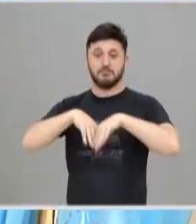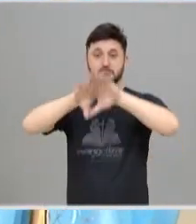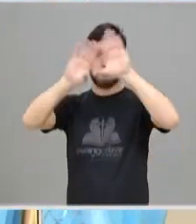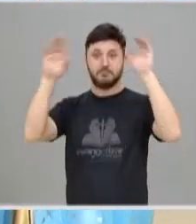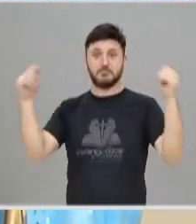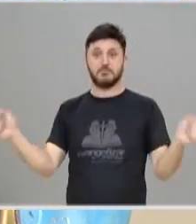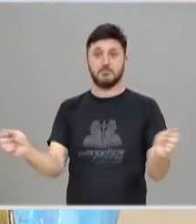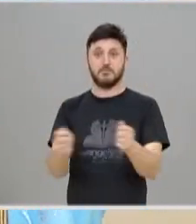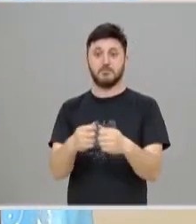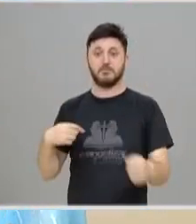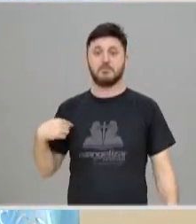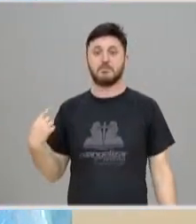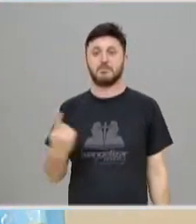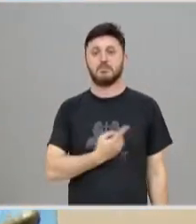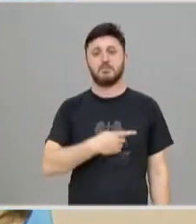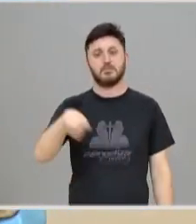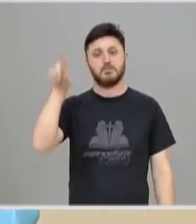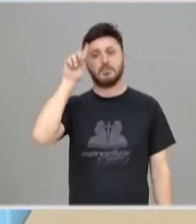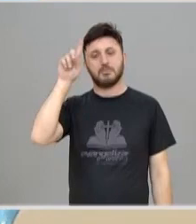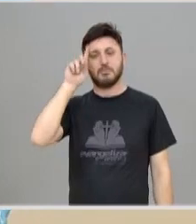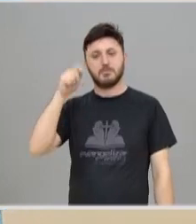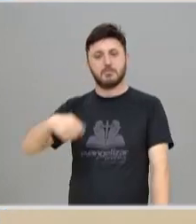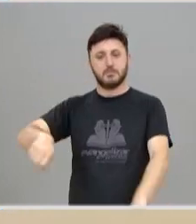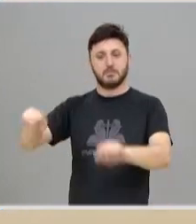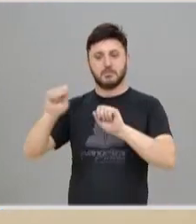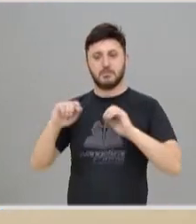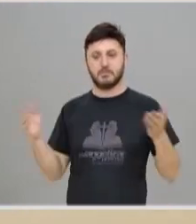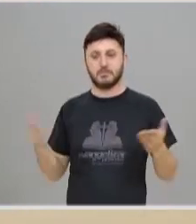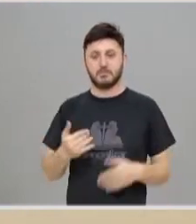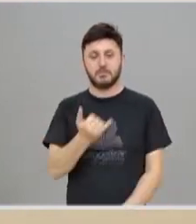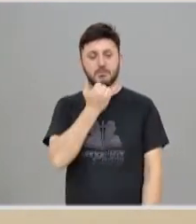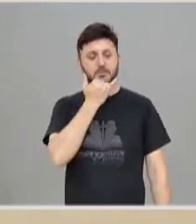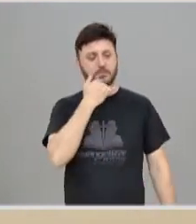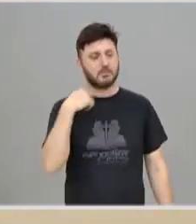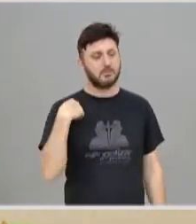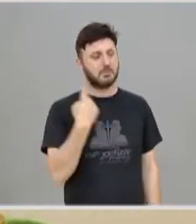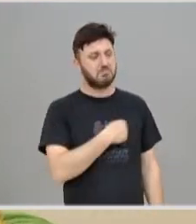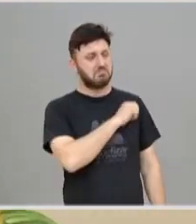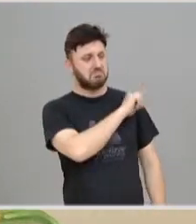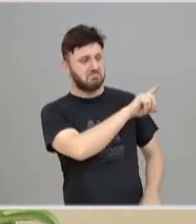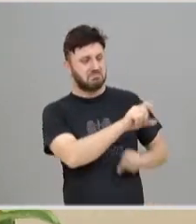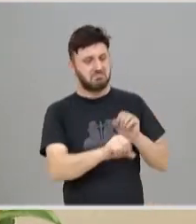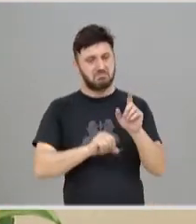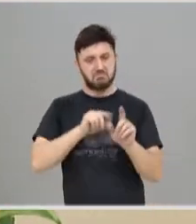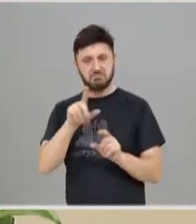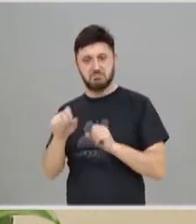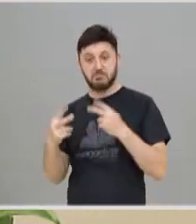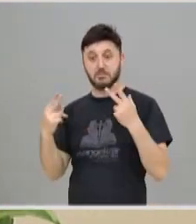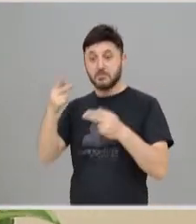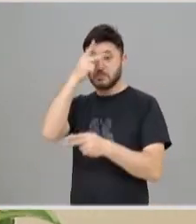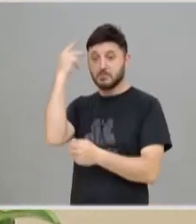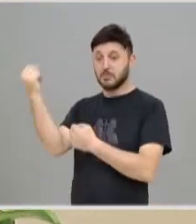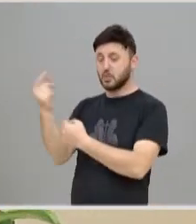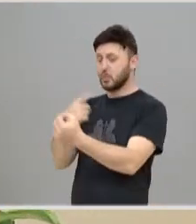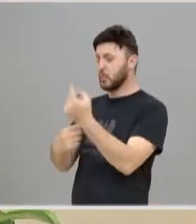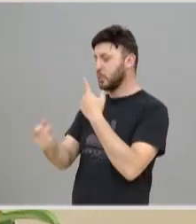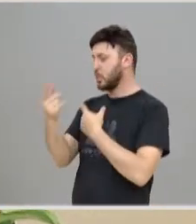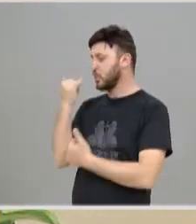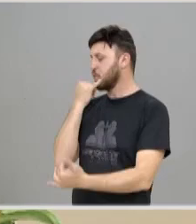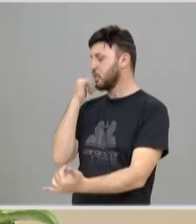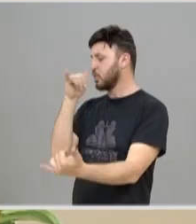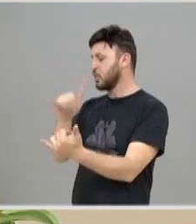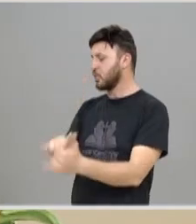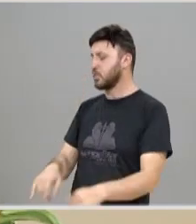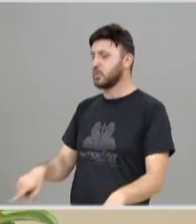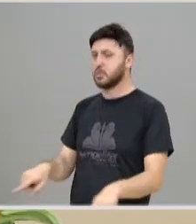no céu. O pão nosso de cada dia nos dai hoje. Perdoai-nos as nossas ofensas,